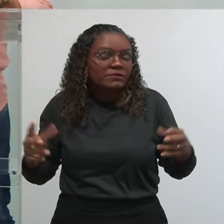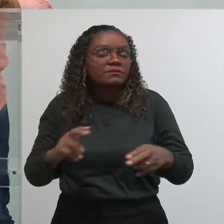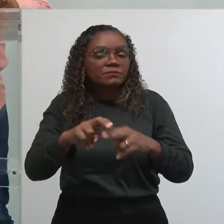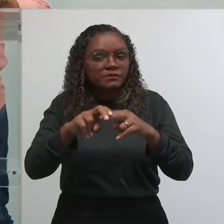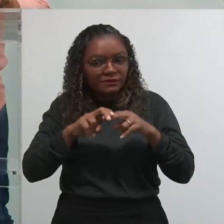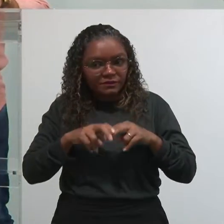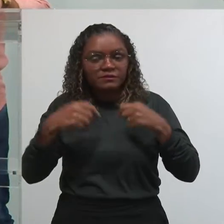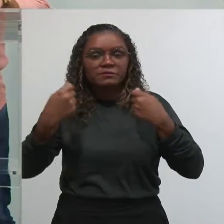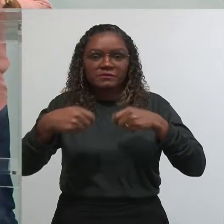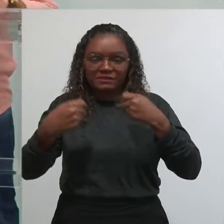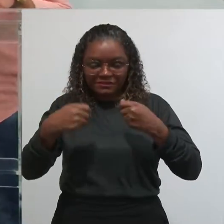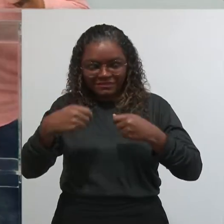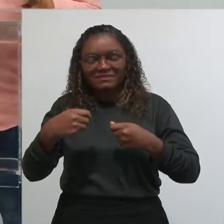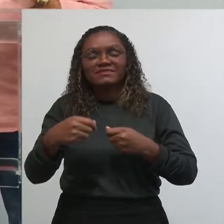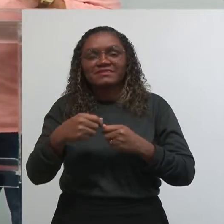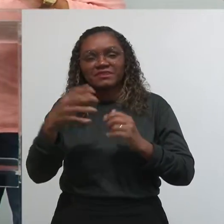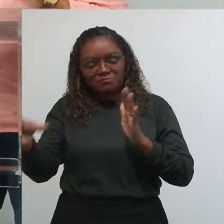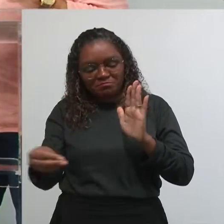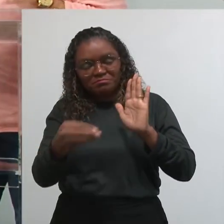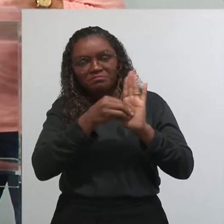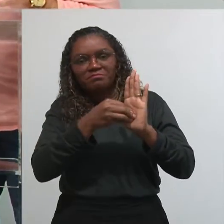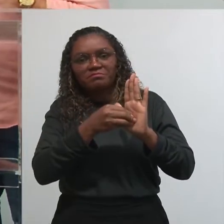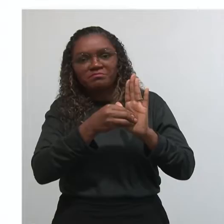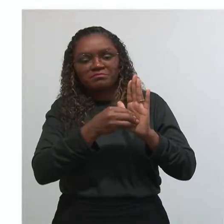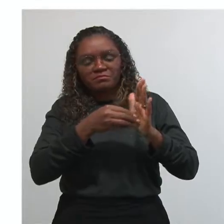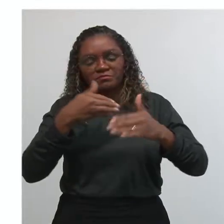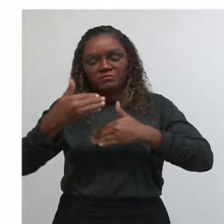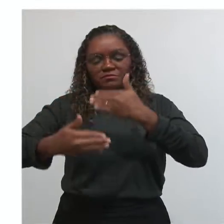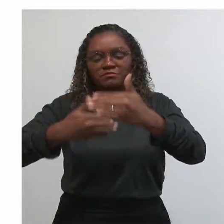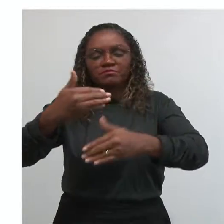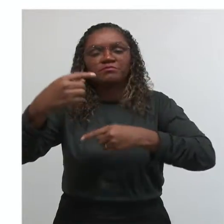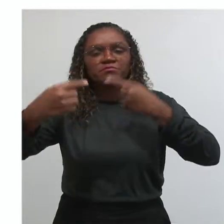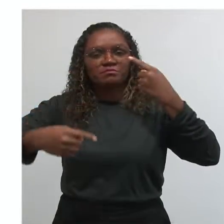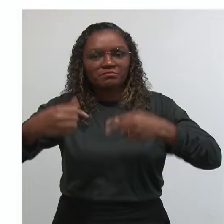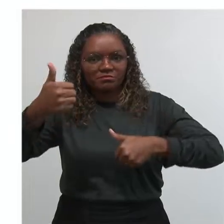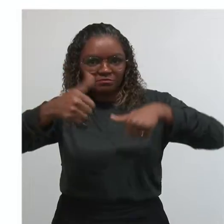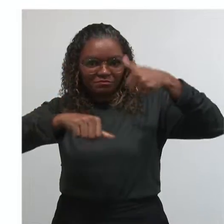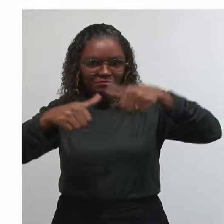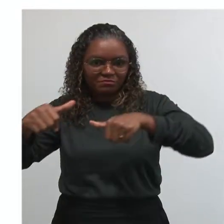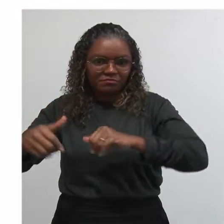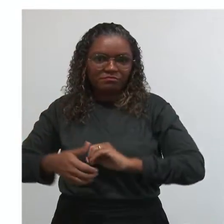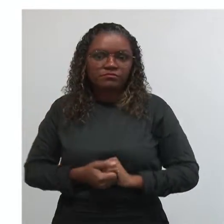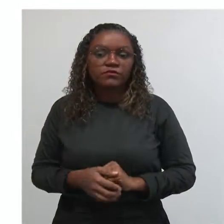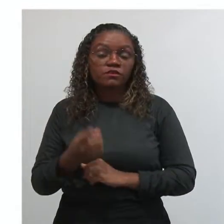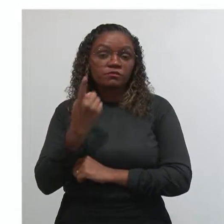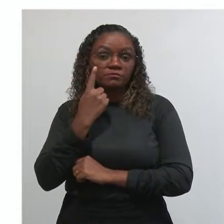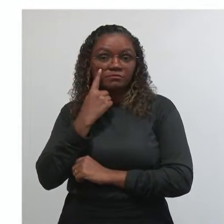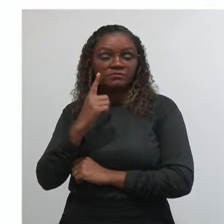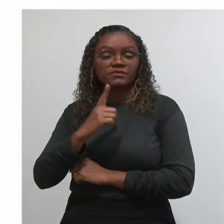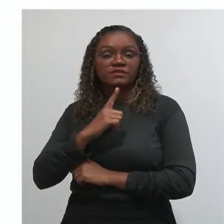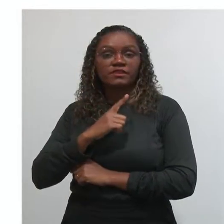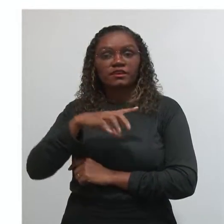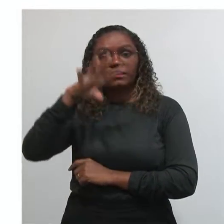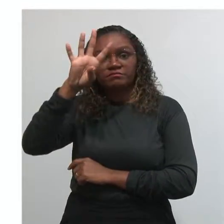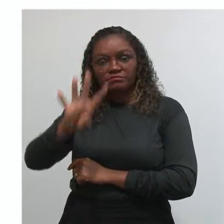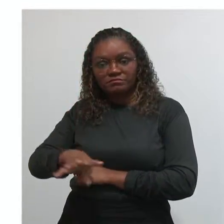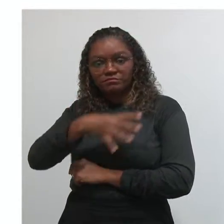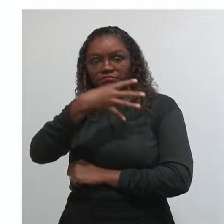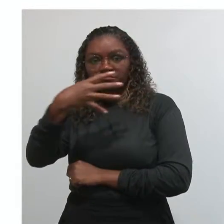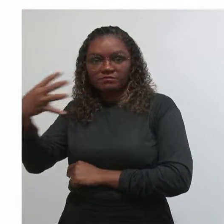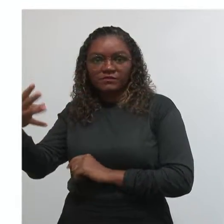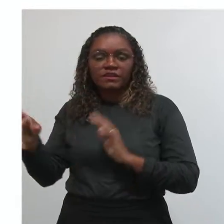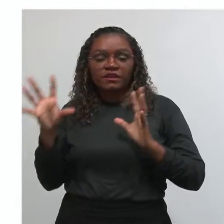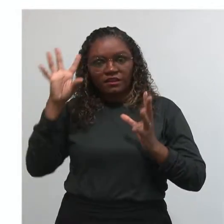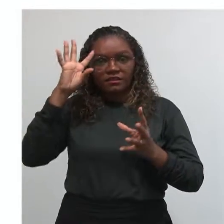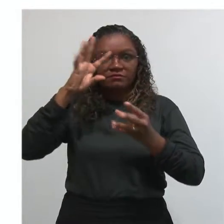do processo de avaliação, tá? E aí, então, aqui uma tabelinha resumo, né, sobre as fases do ciclo